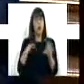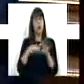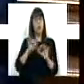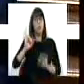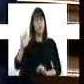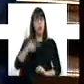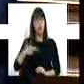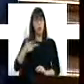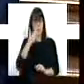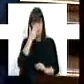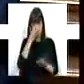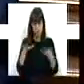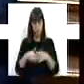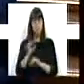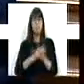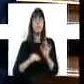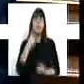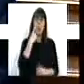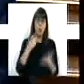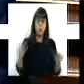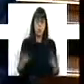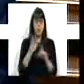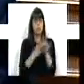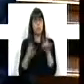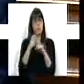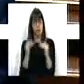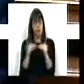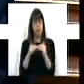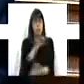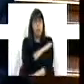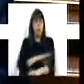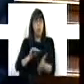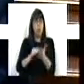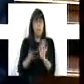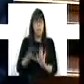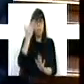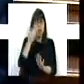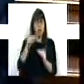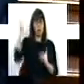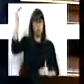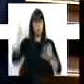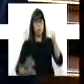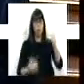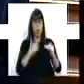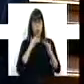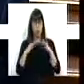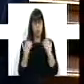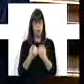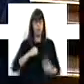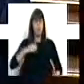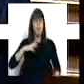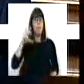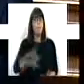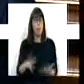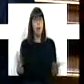vieram da Troika. A Comissão Europeia reconhece, por exemplo, a subida dos níveis de pobreza e o aumento das desigualdades sociais no nosso